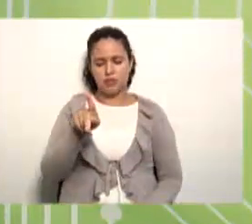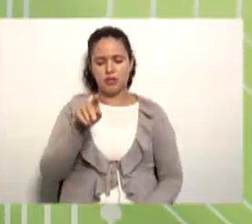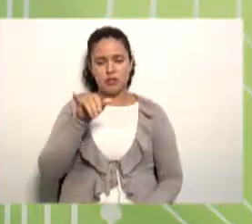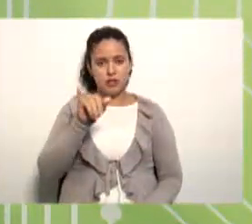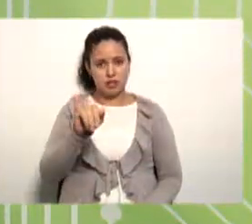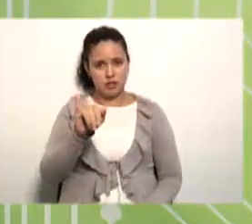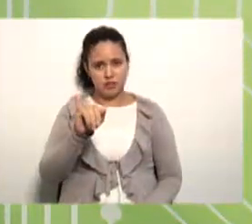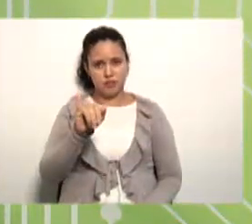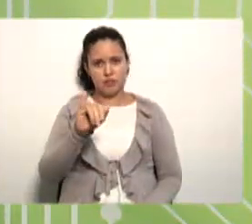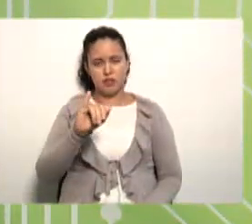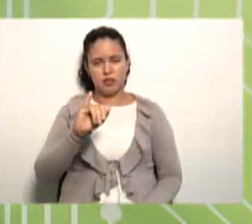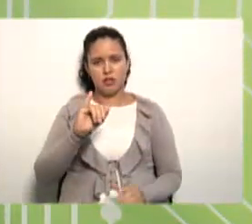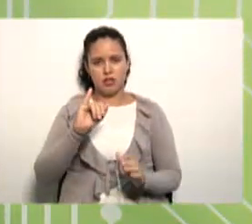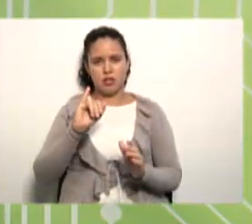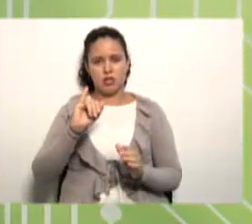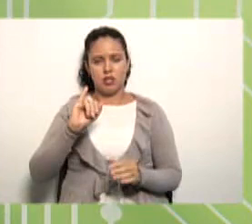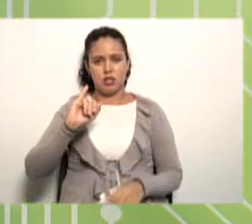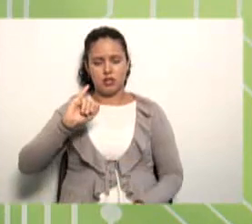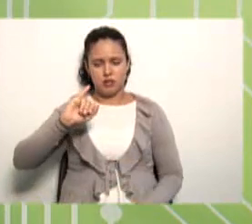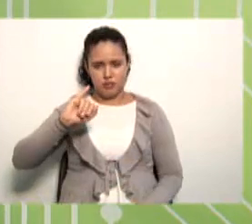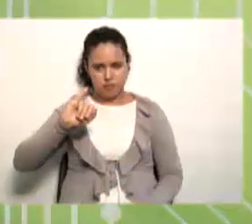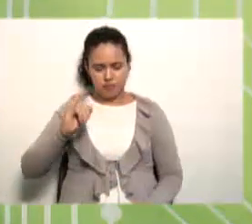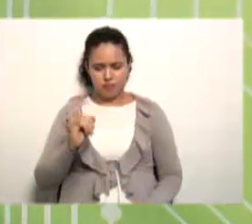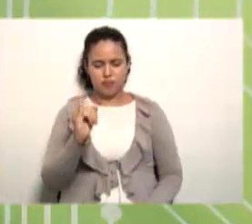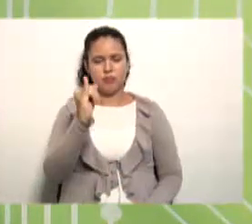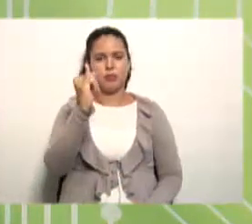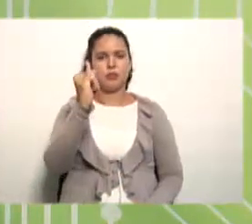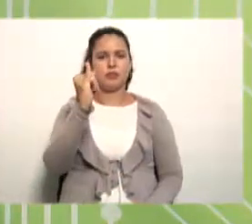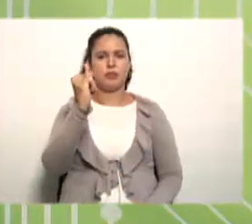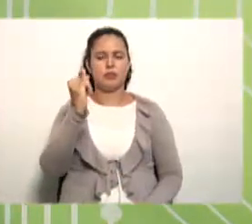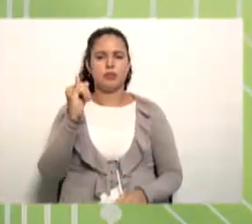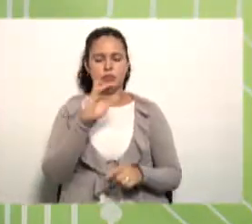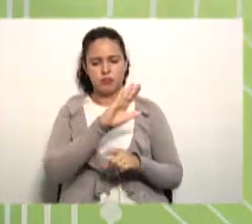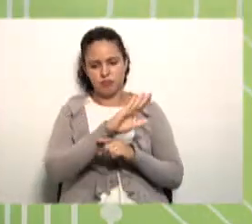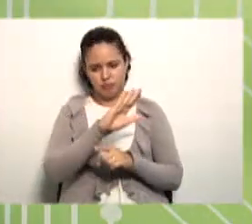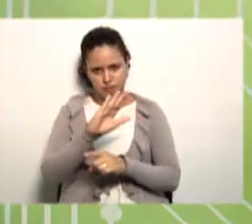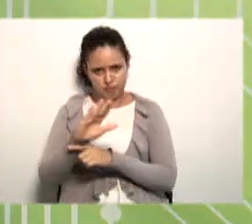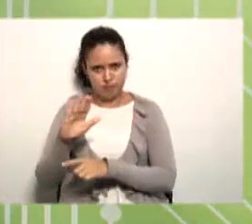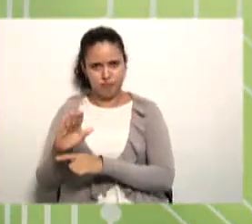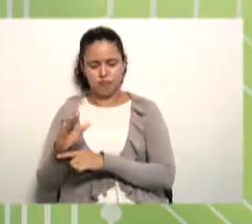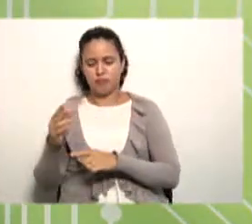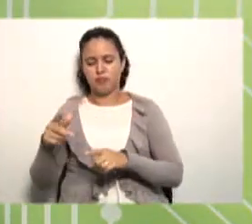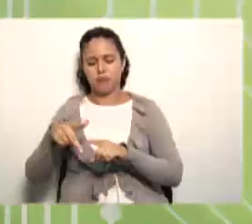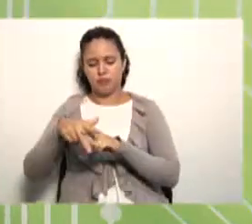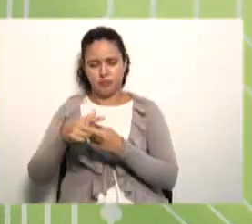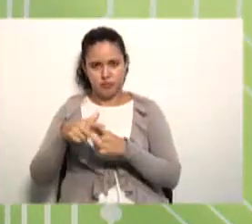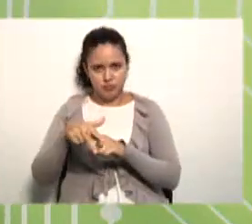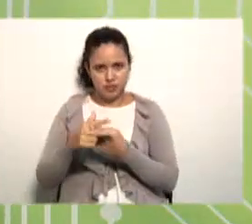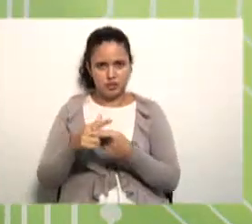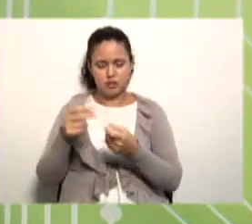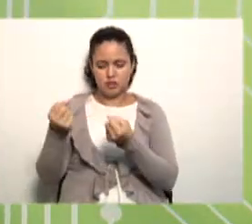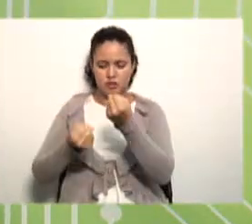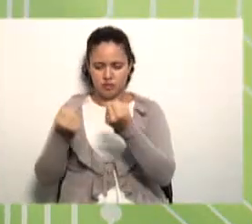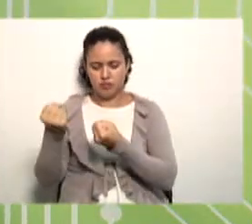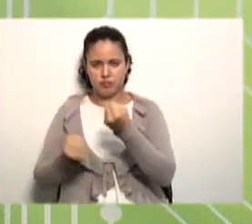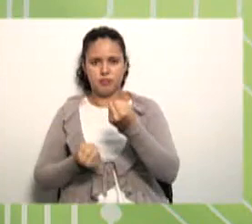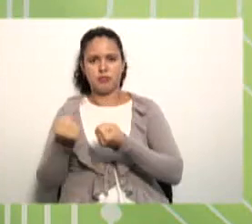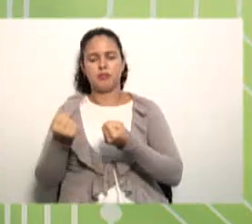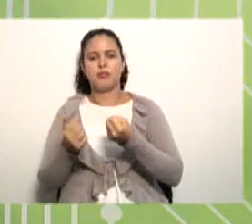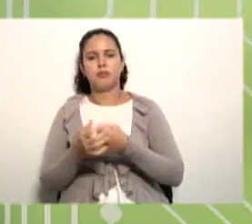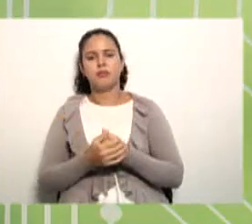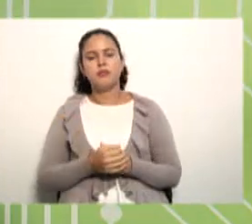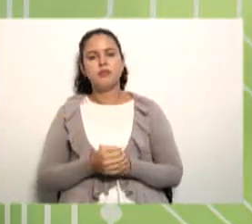é o Imposto sobre Produtos Industrializados. É um dos principais impostos que incorrem em motos e carros. Então, o governo